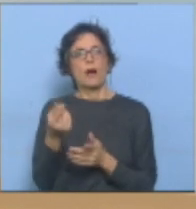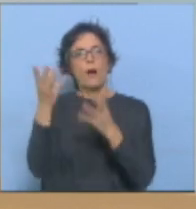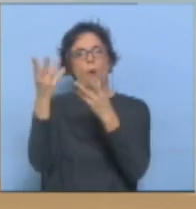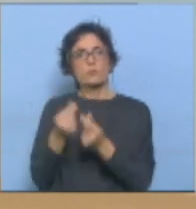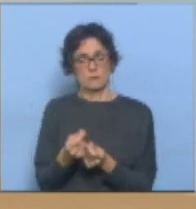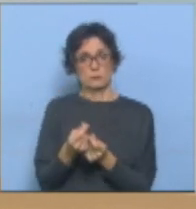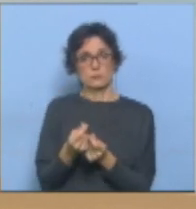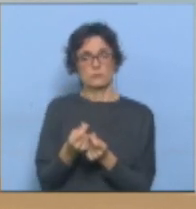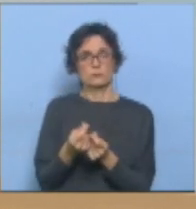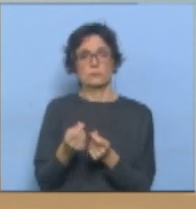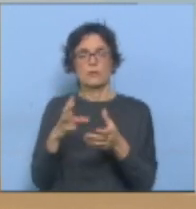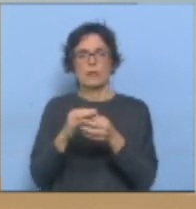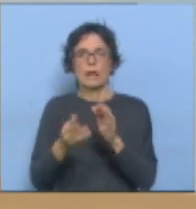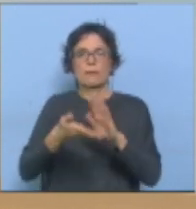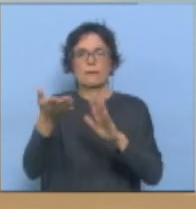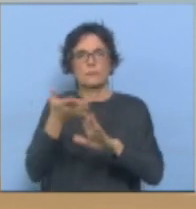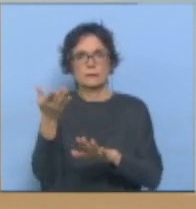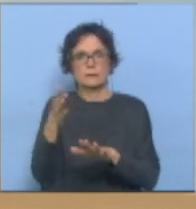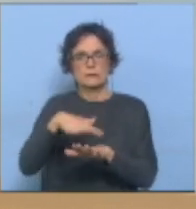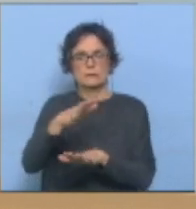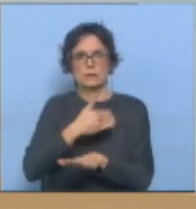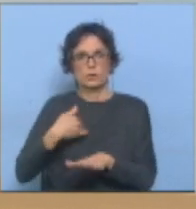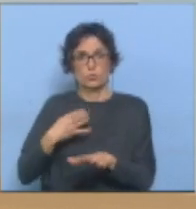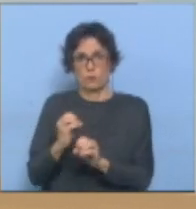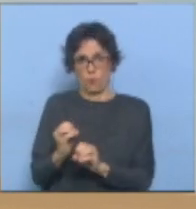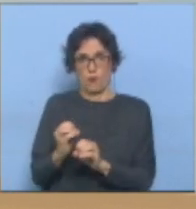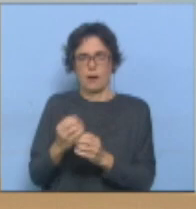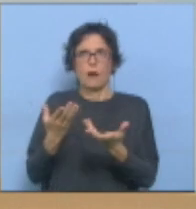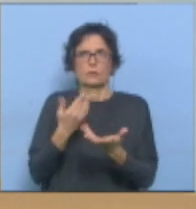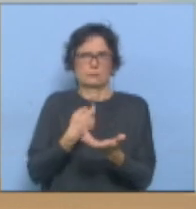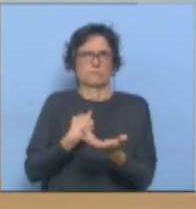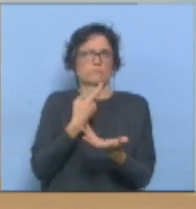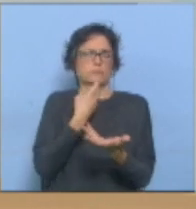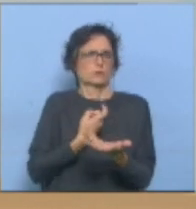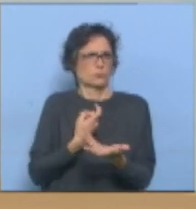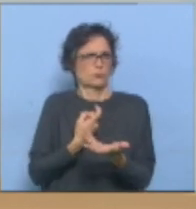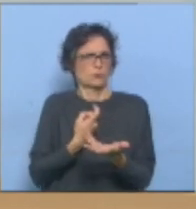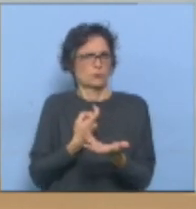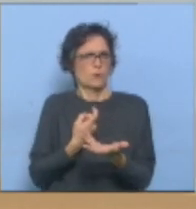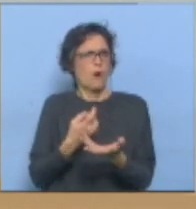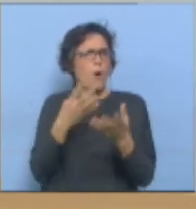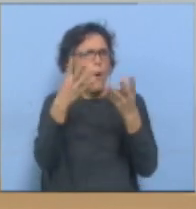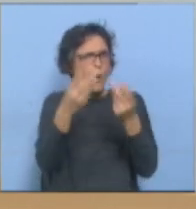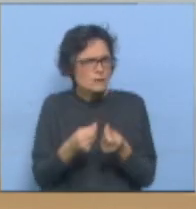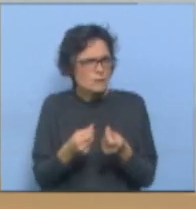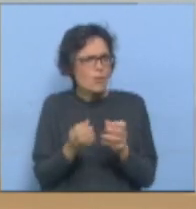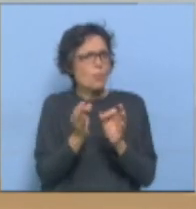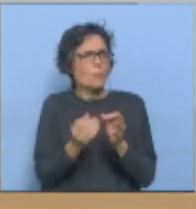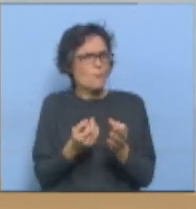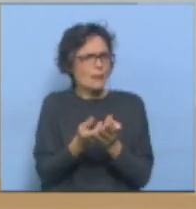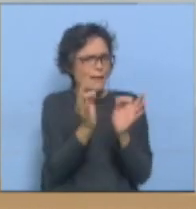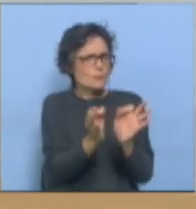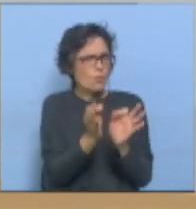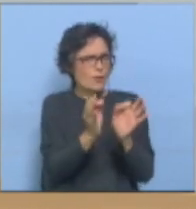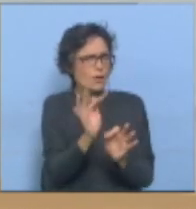as emergências na saúde, de que forma é que pode haver orçamento para estes cuidados no fim de vida, muitos deles até